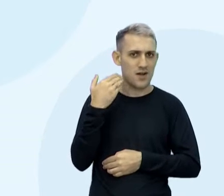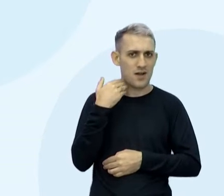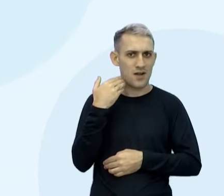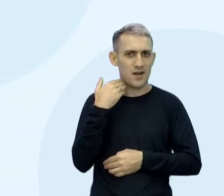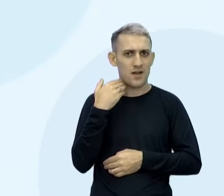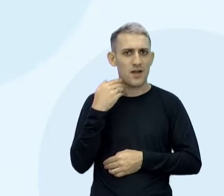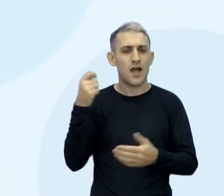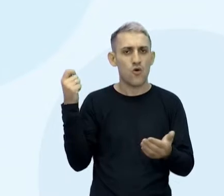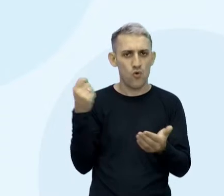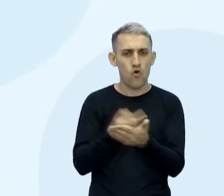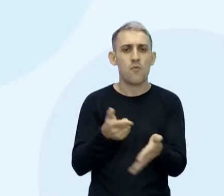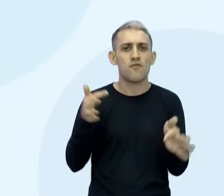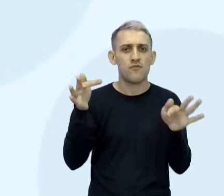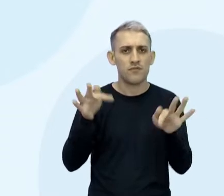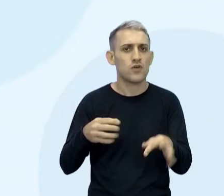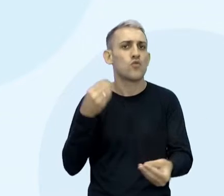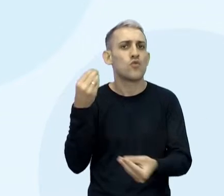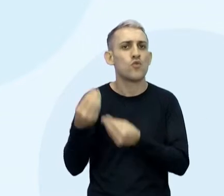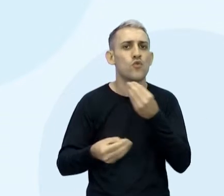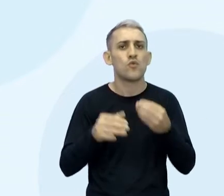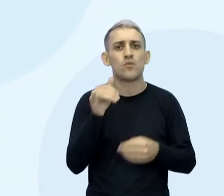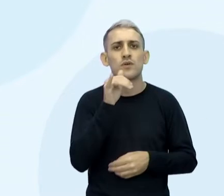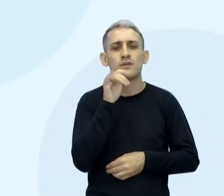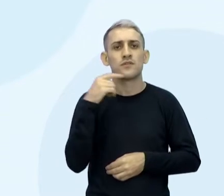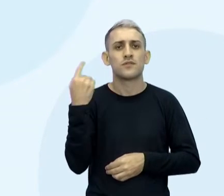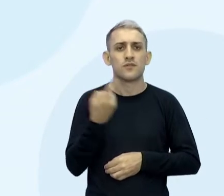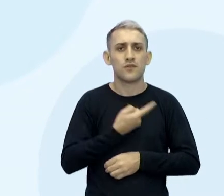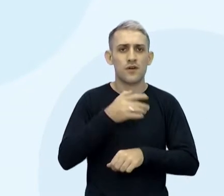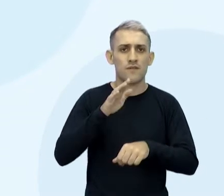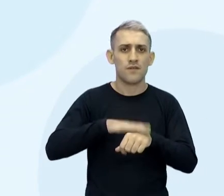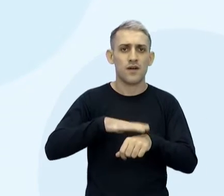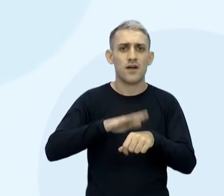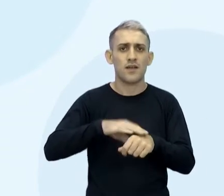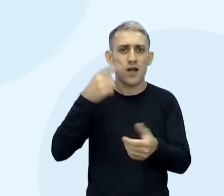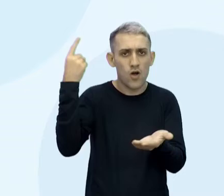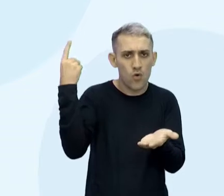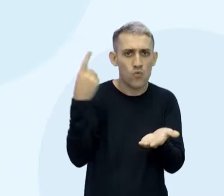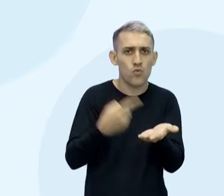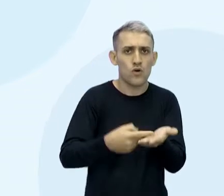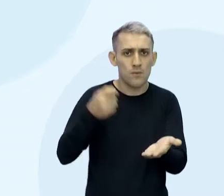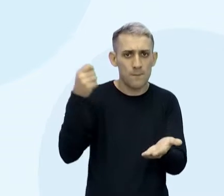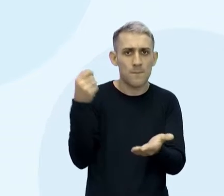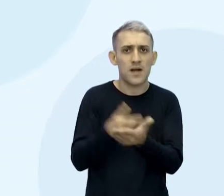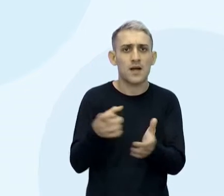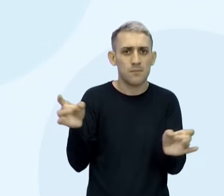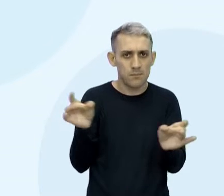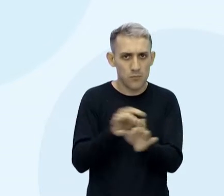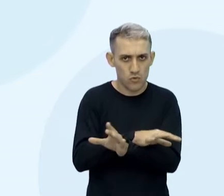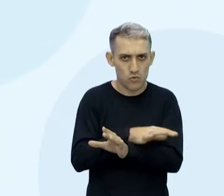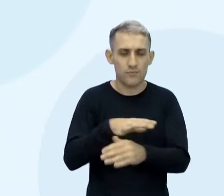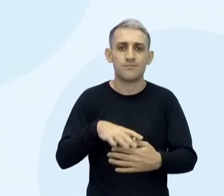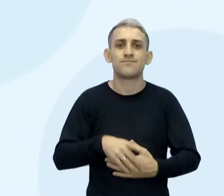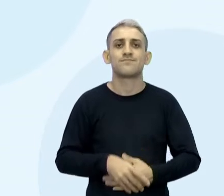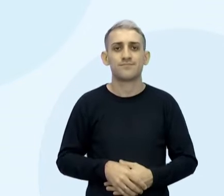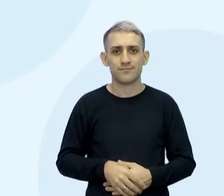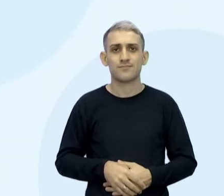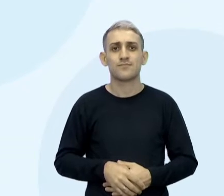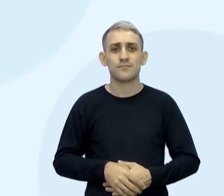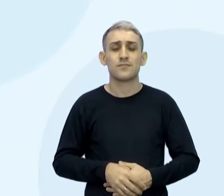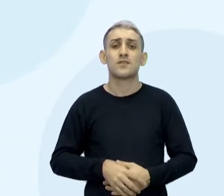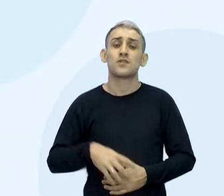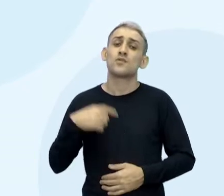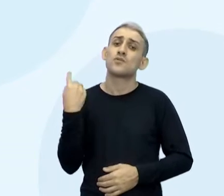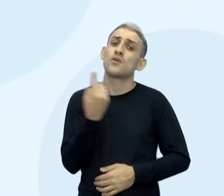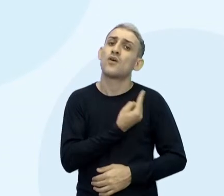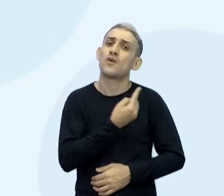compra é finalizada quando ocorre a confirmação do pagamento, tá? Então a gente tem